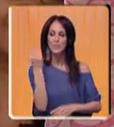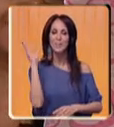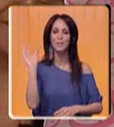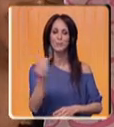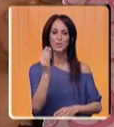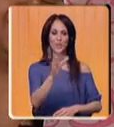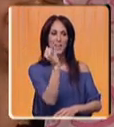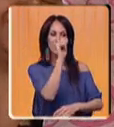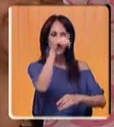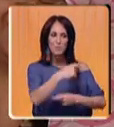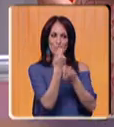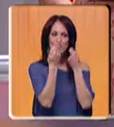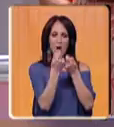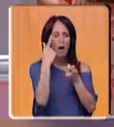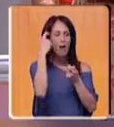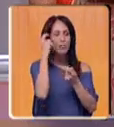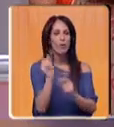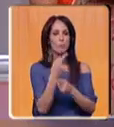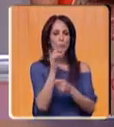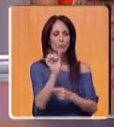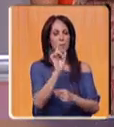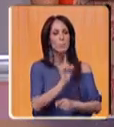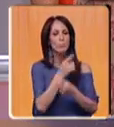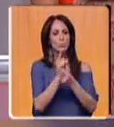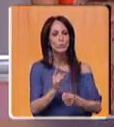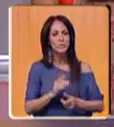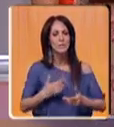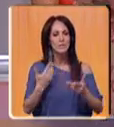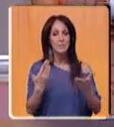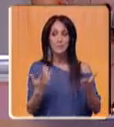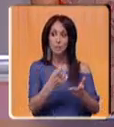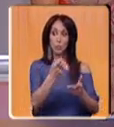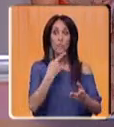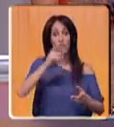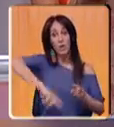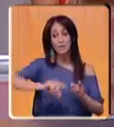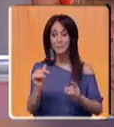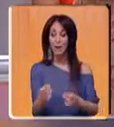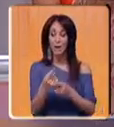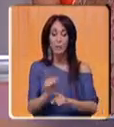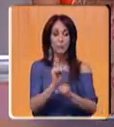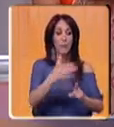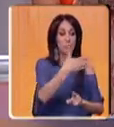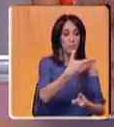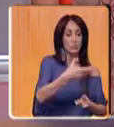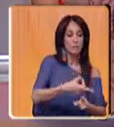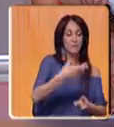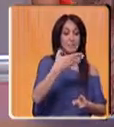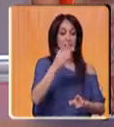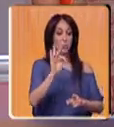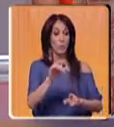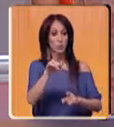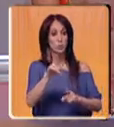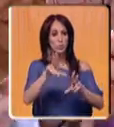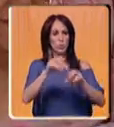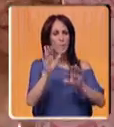Já aqui cantámos hoje um bocadinho. É verdade, eu adoro esta canção. É uma canção que te devolve às rádios, porque é bom lembrar, em 1974, tu